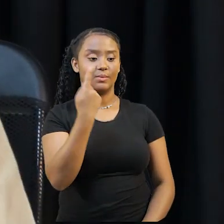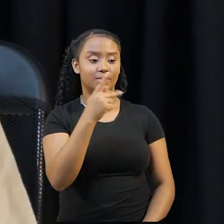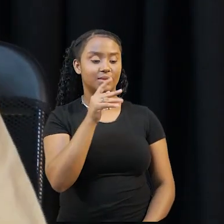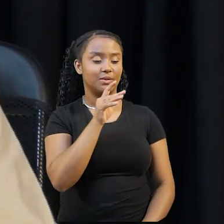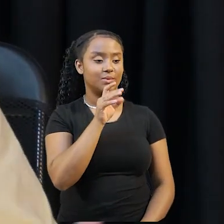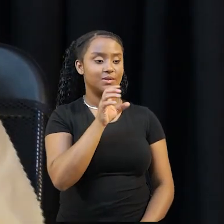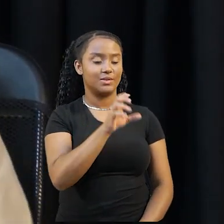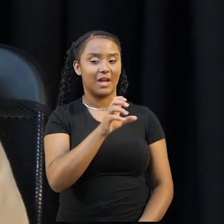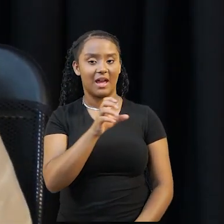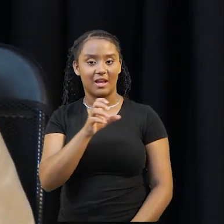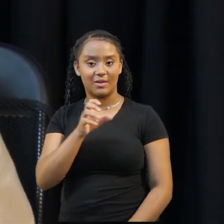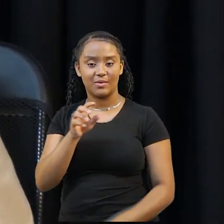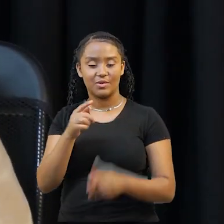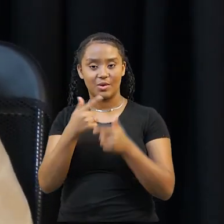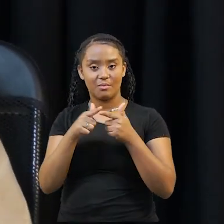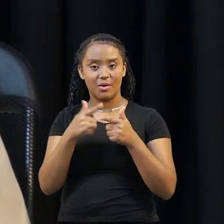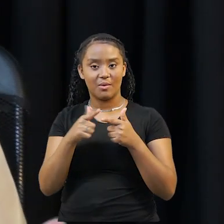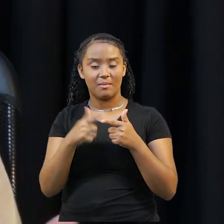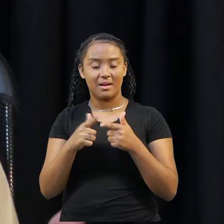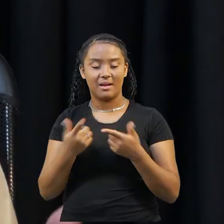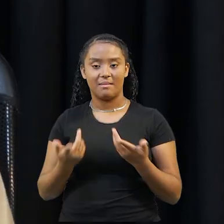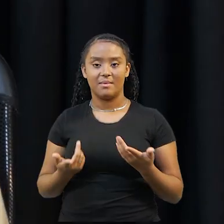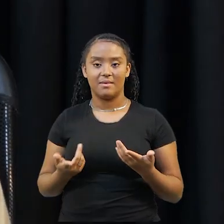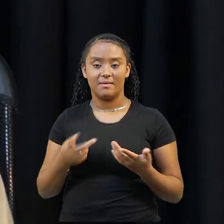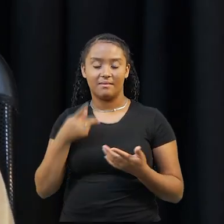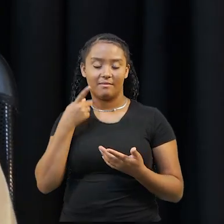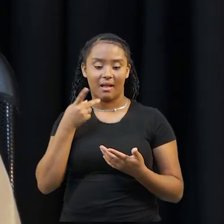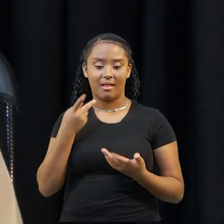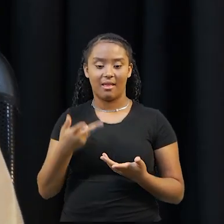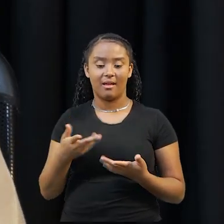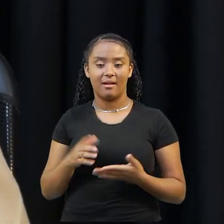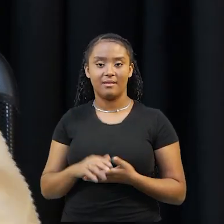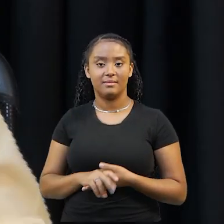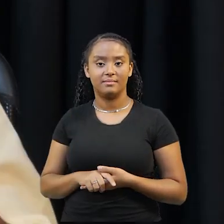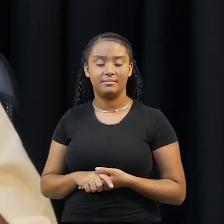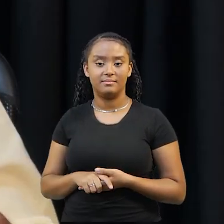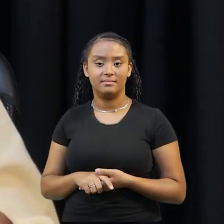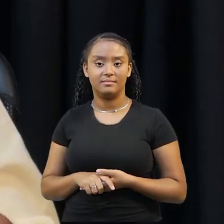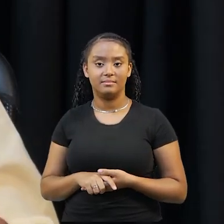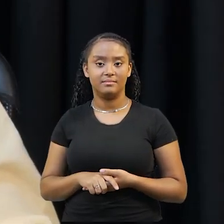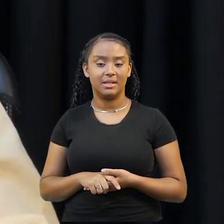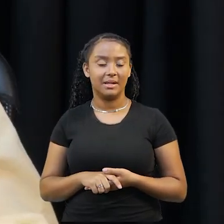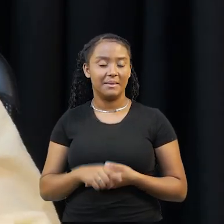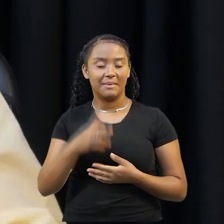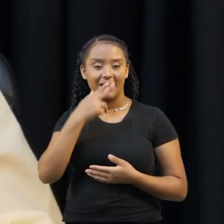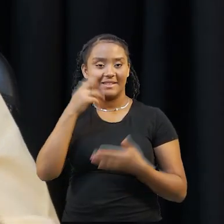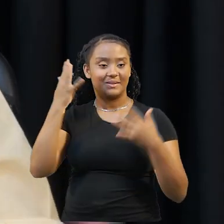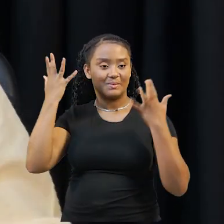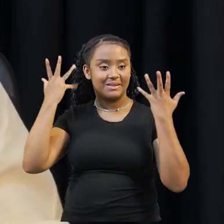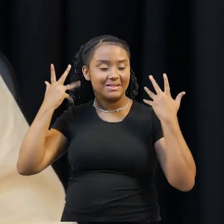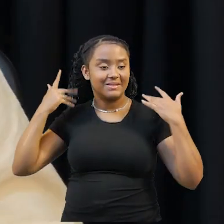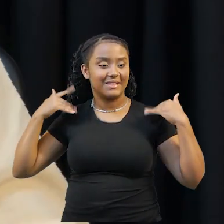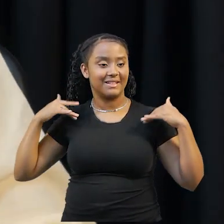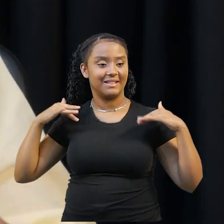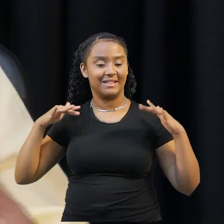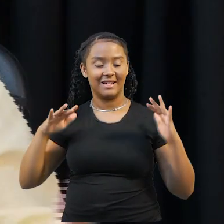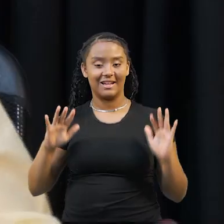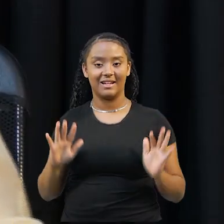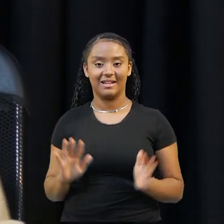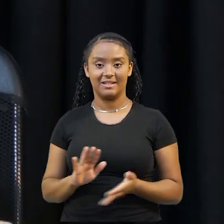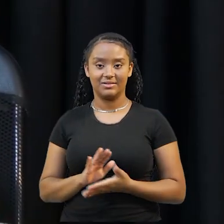como a Catarina aborda um problema do SEJAR com uma naturalidade